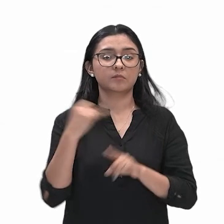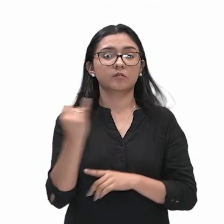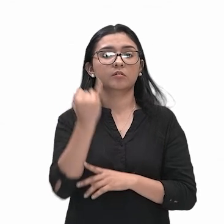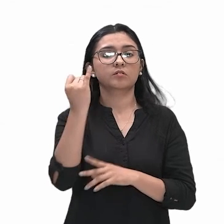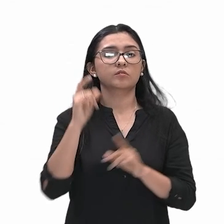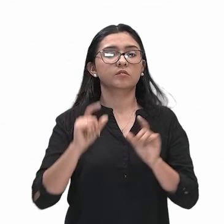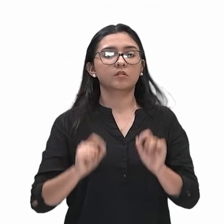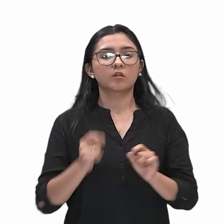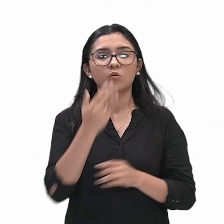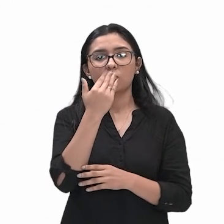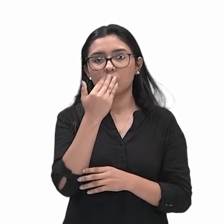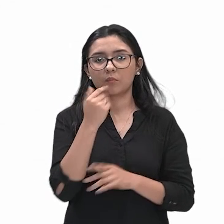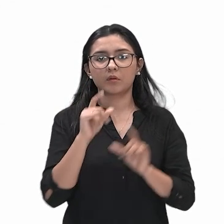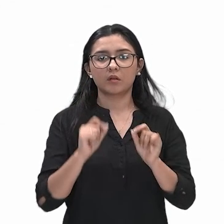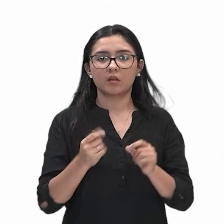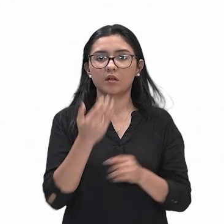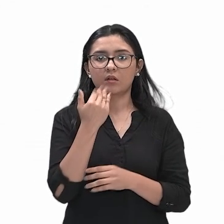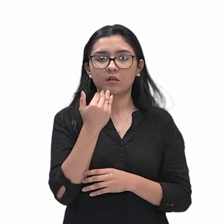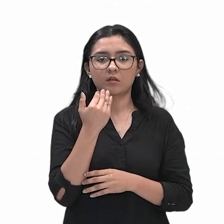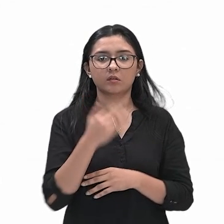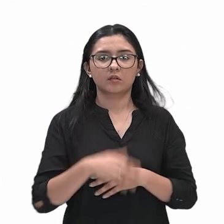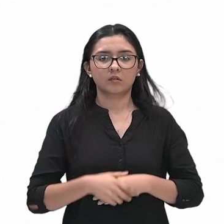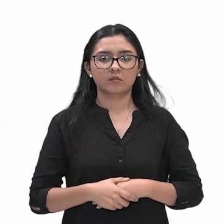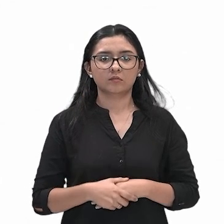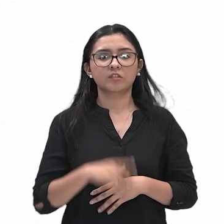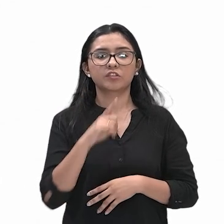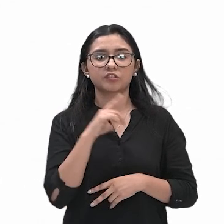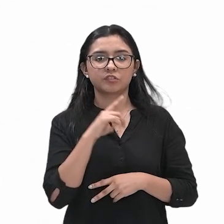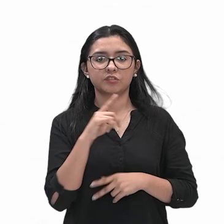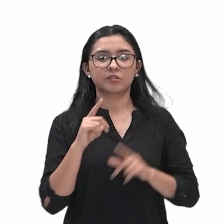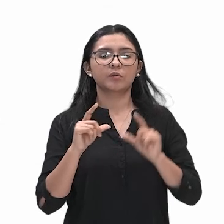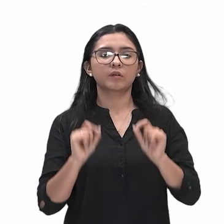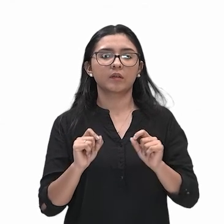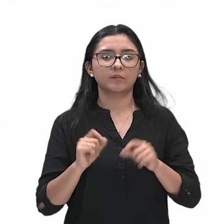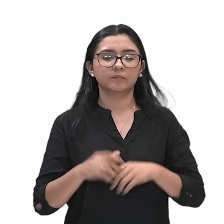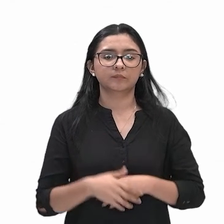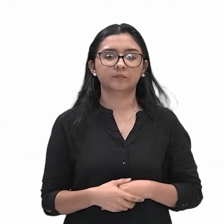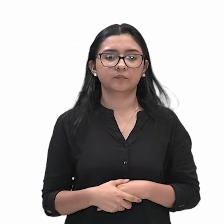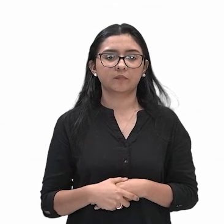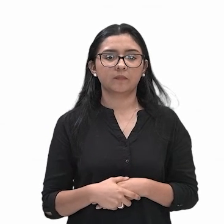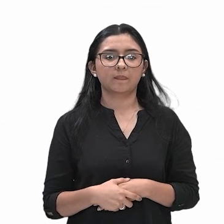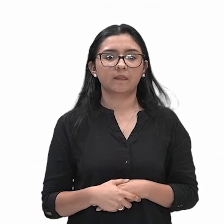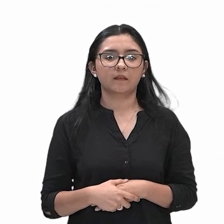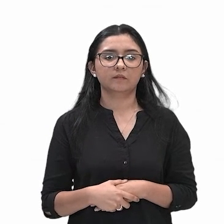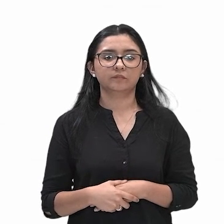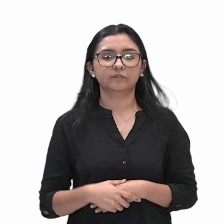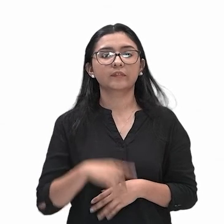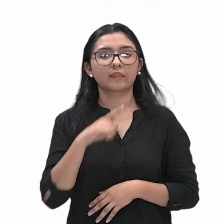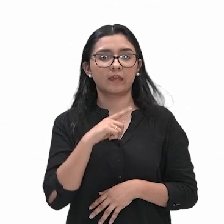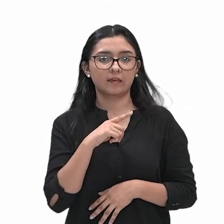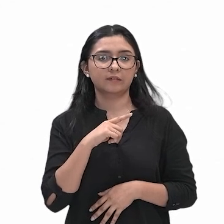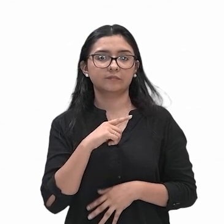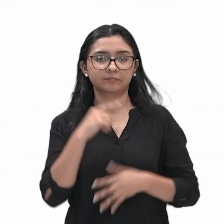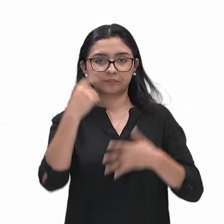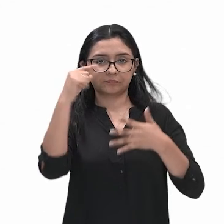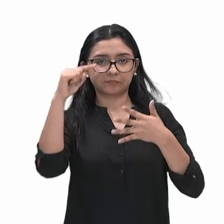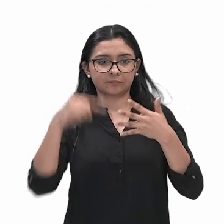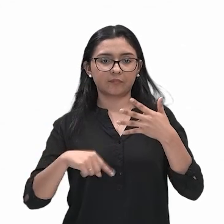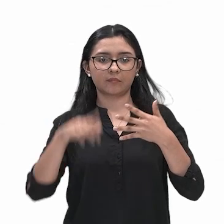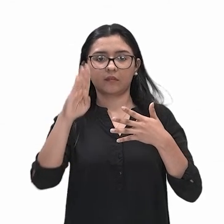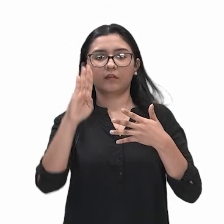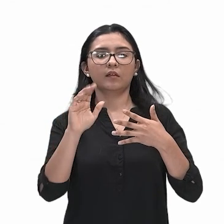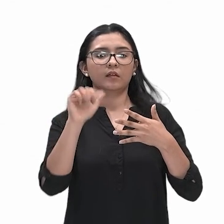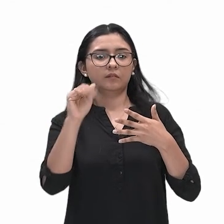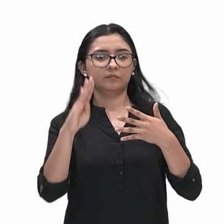terem consumido alimentos ricos em... E aí, né, a gente tem as possíveis respostas